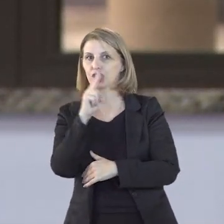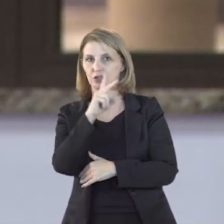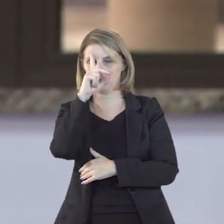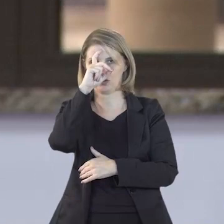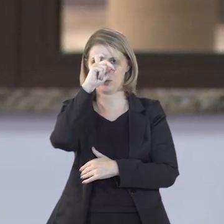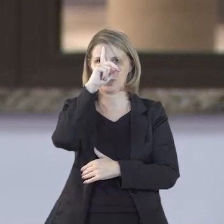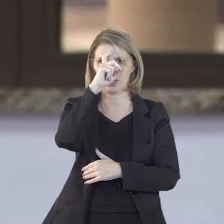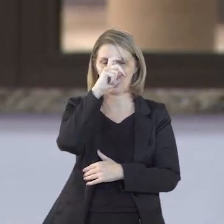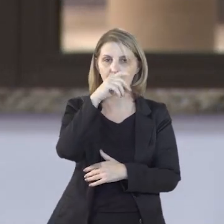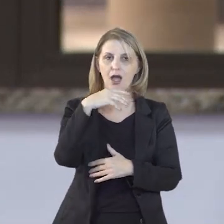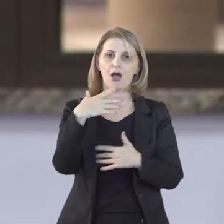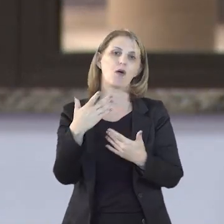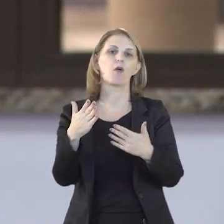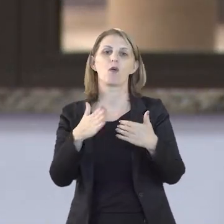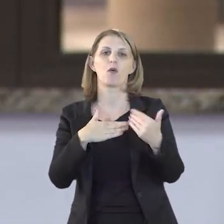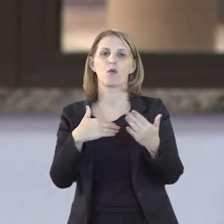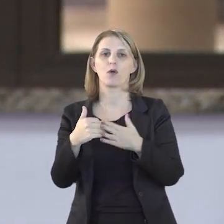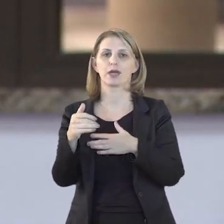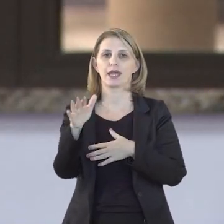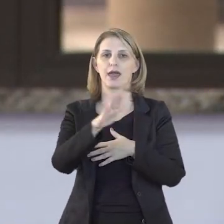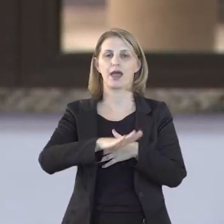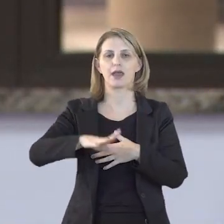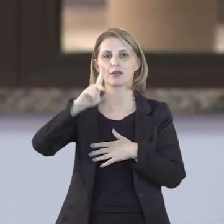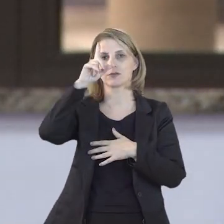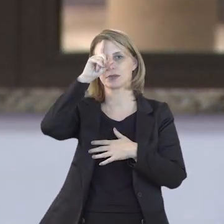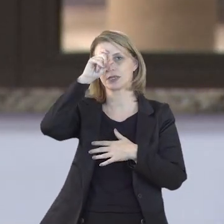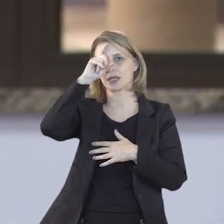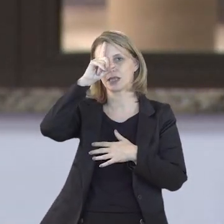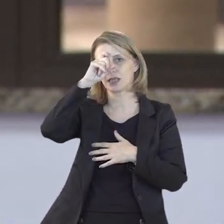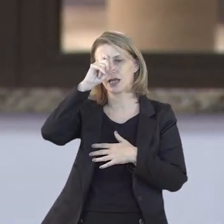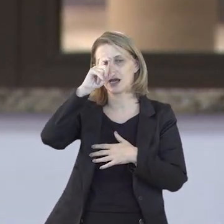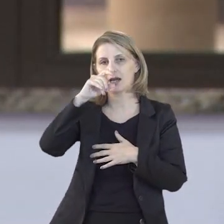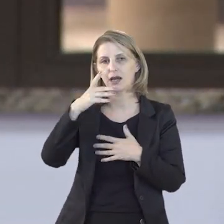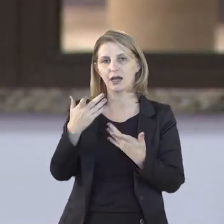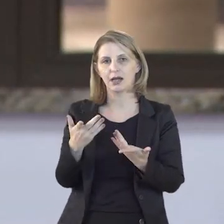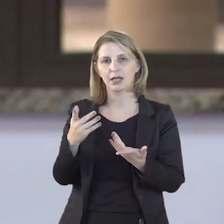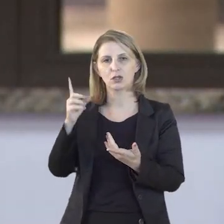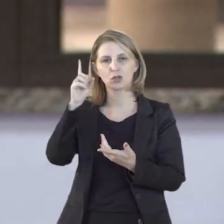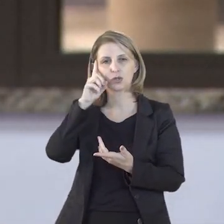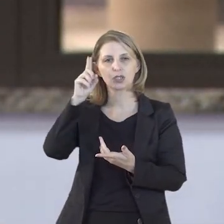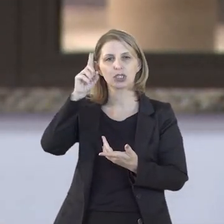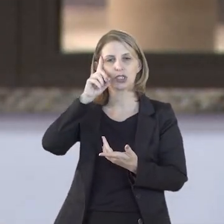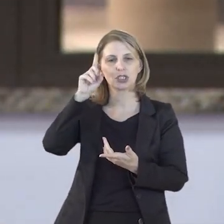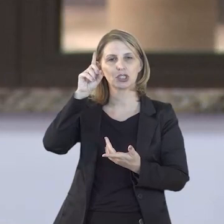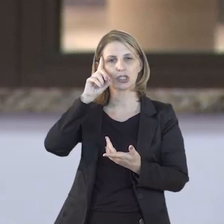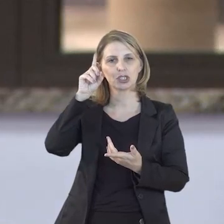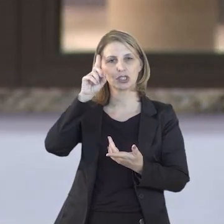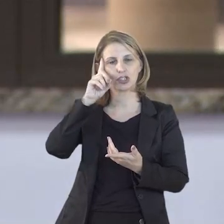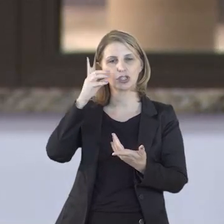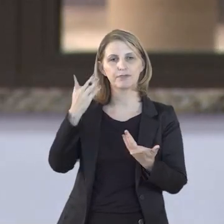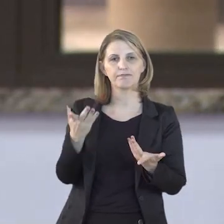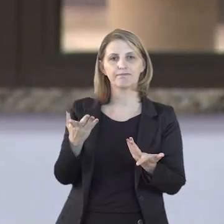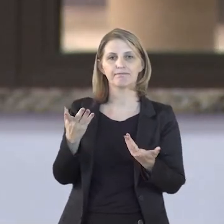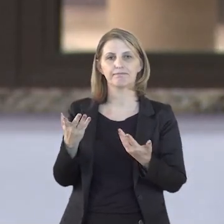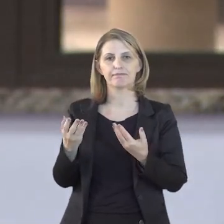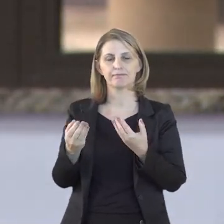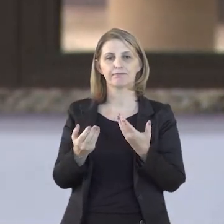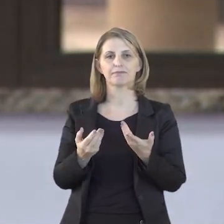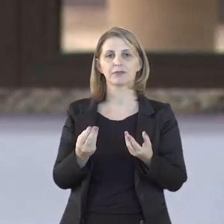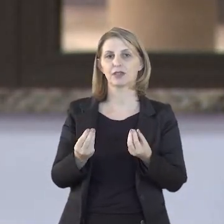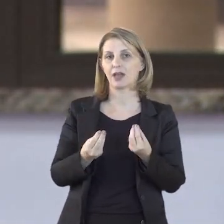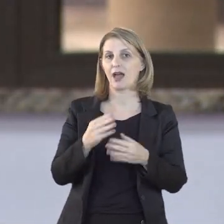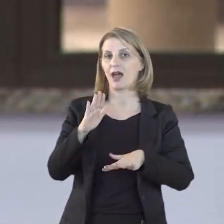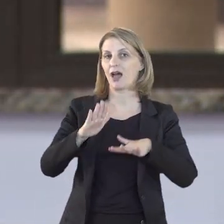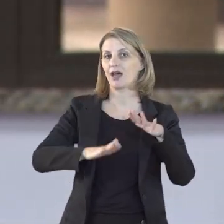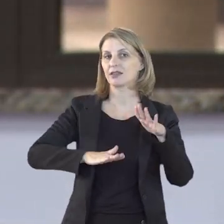no atendimento na urgência e emergência, ou que está, né, em qualquer setor hospitalar, enfim. Ali na rotina, né?